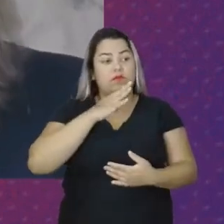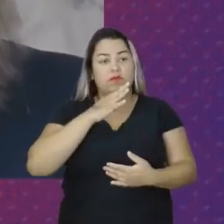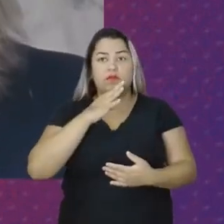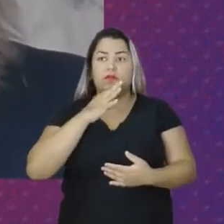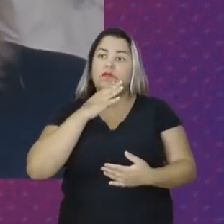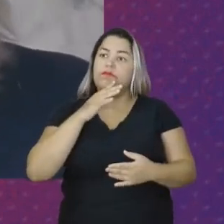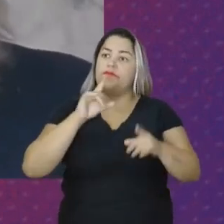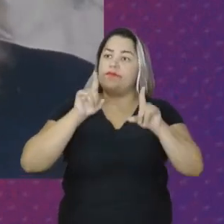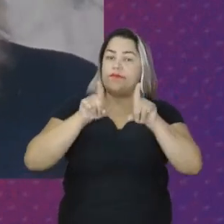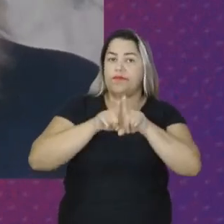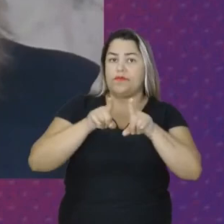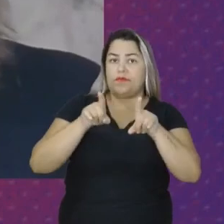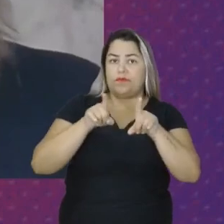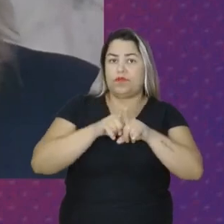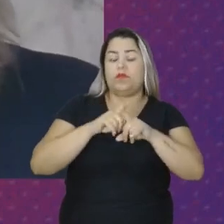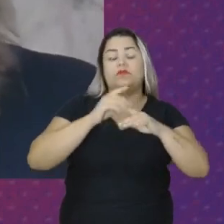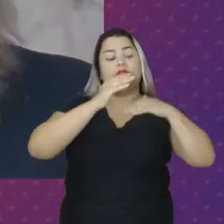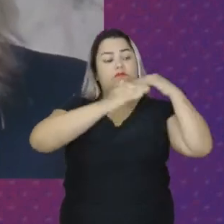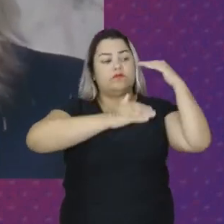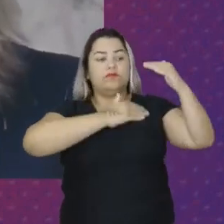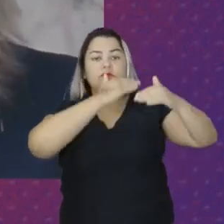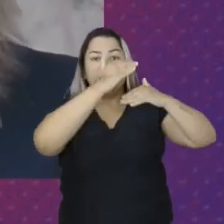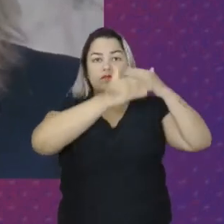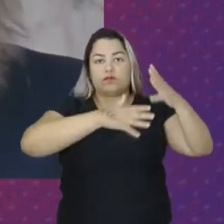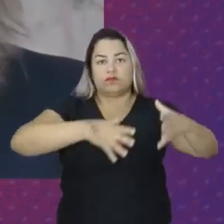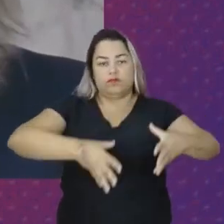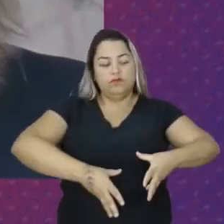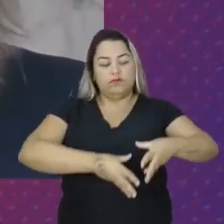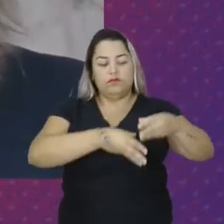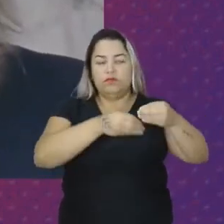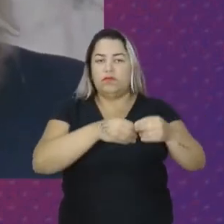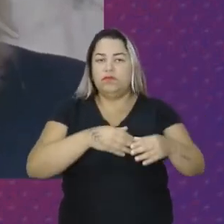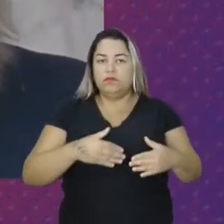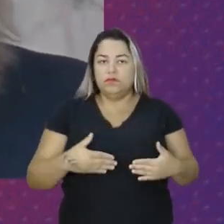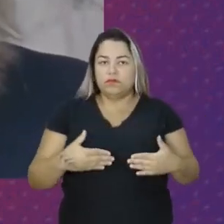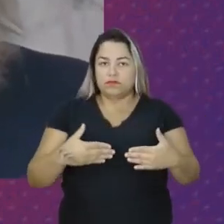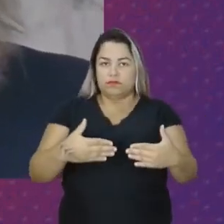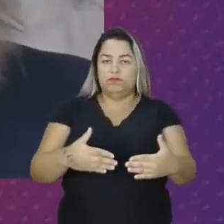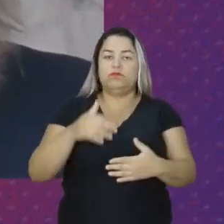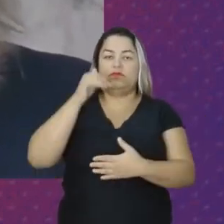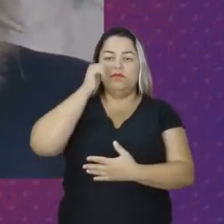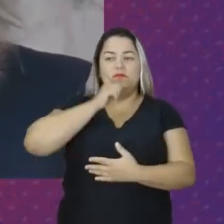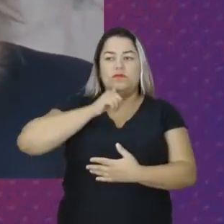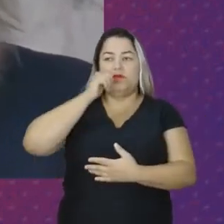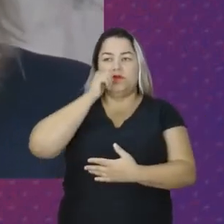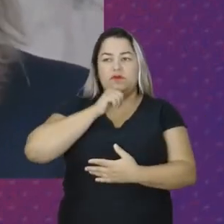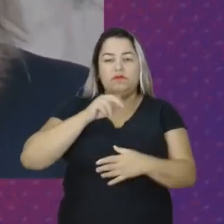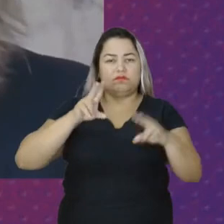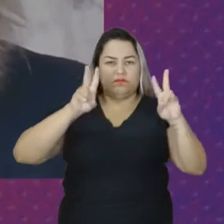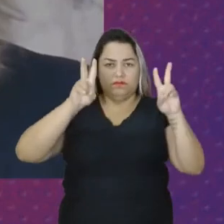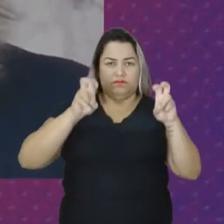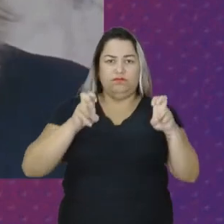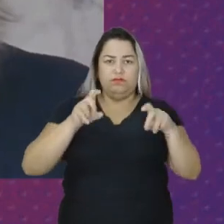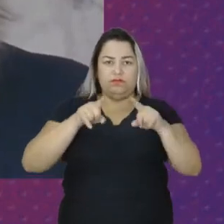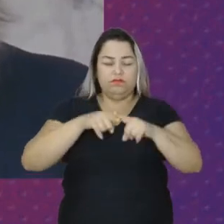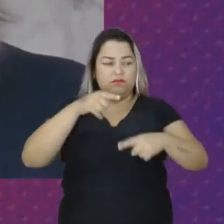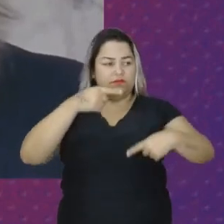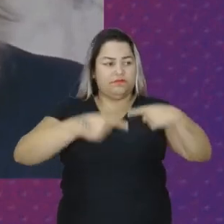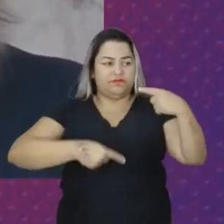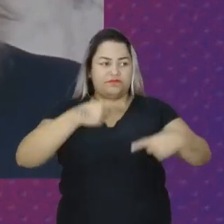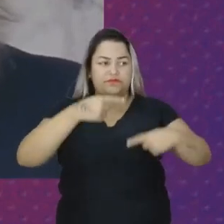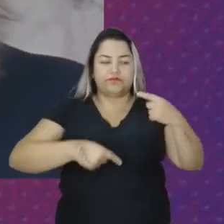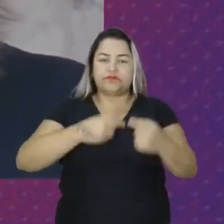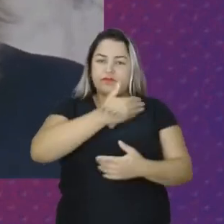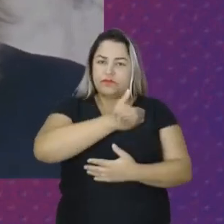o que está sendo desenvolvido e implementado pelo Ministério das Mulheres em termos das políticas